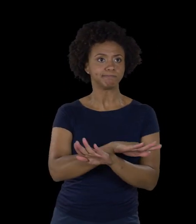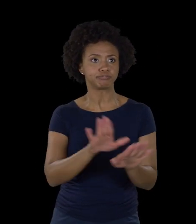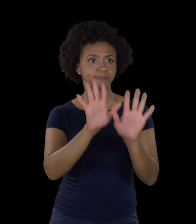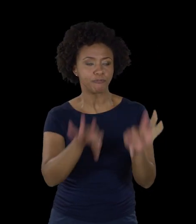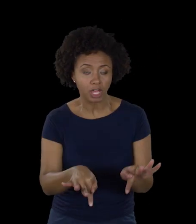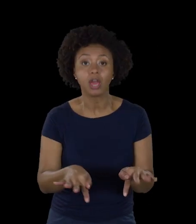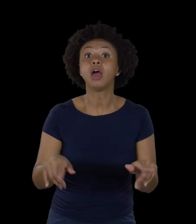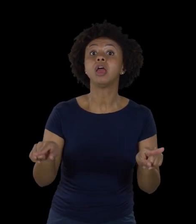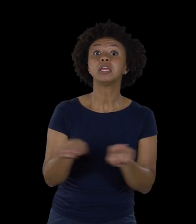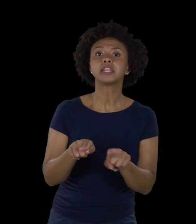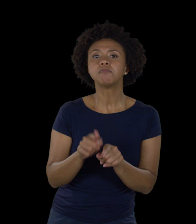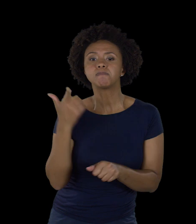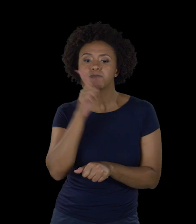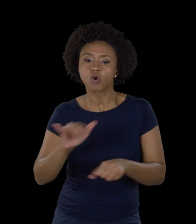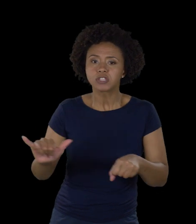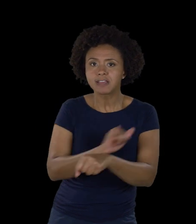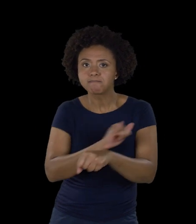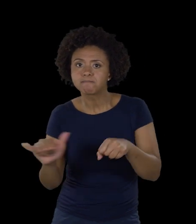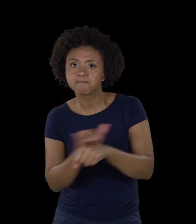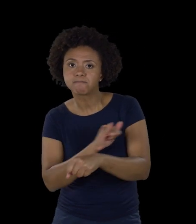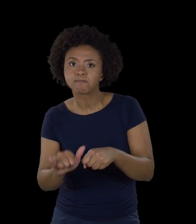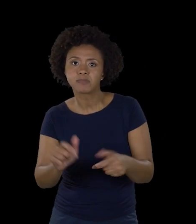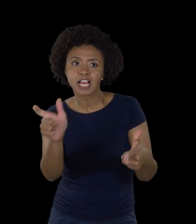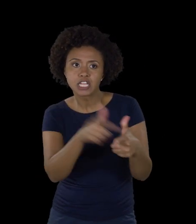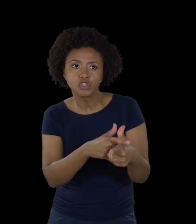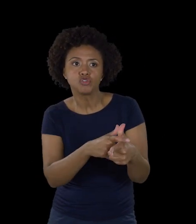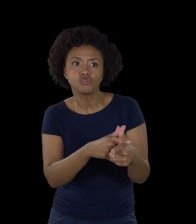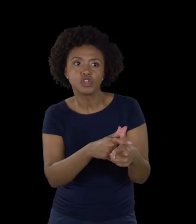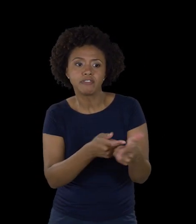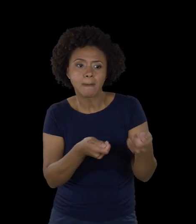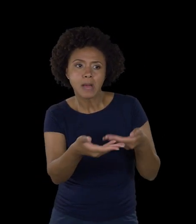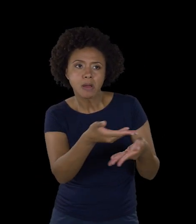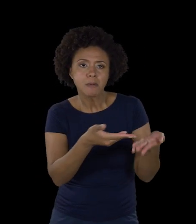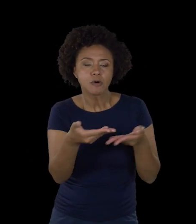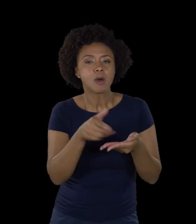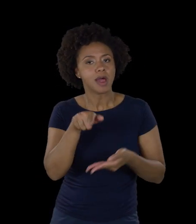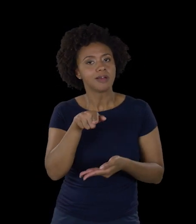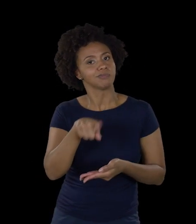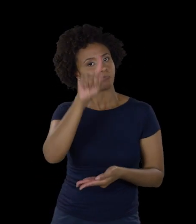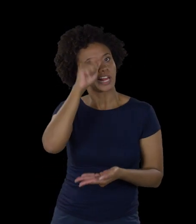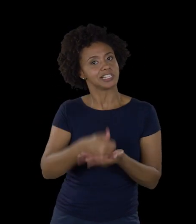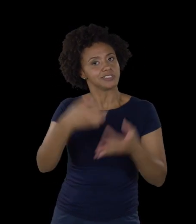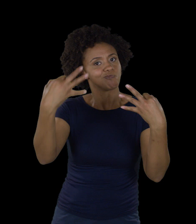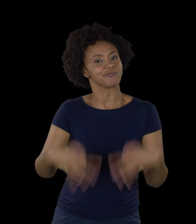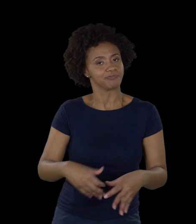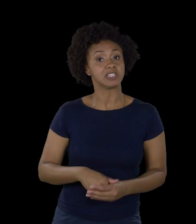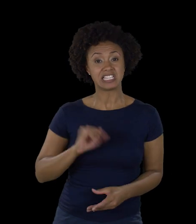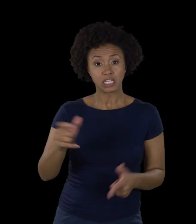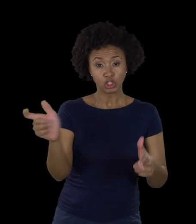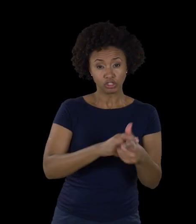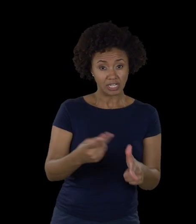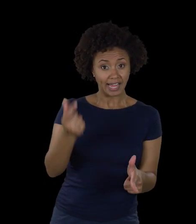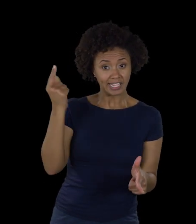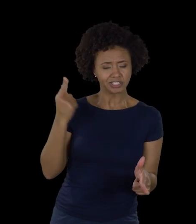melhores condições para quitar essas dívidas, é sempre uma decisão sábia. Mesmo se você tem dívidas antigas, é bom